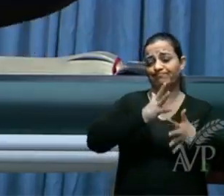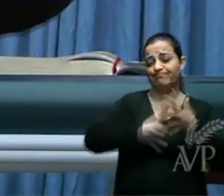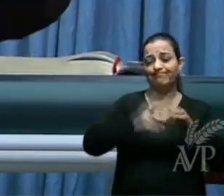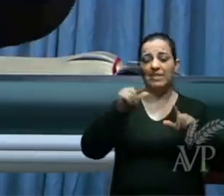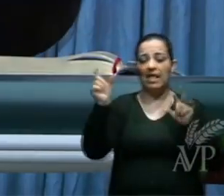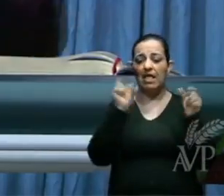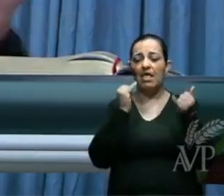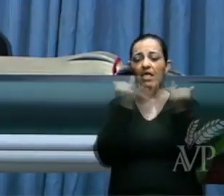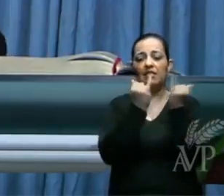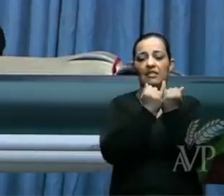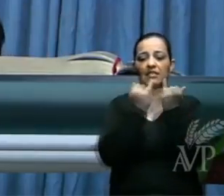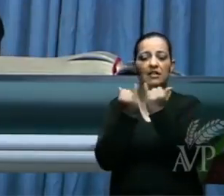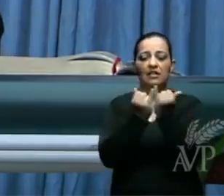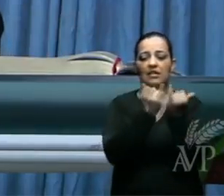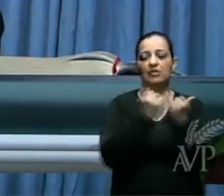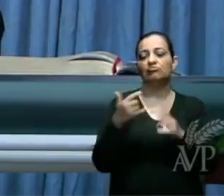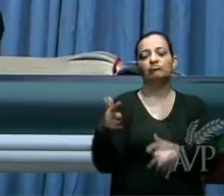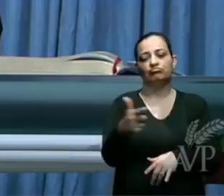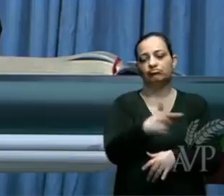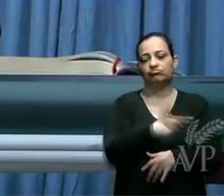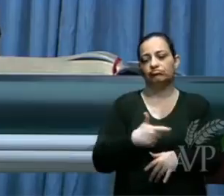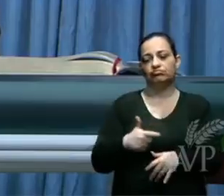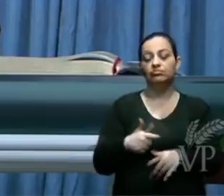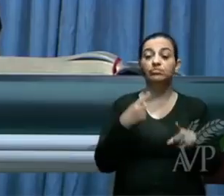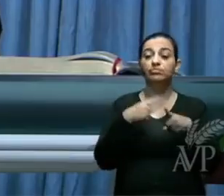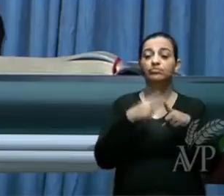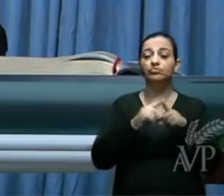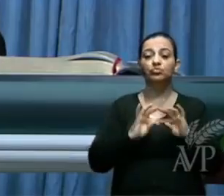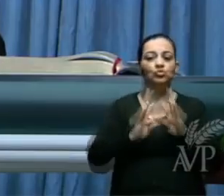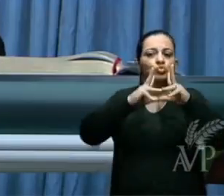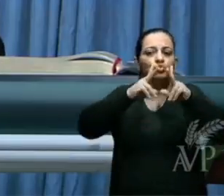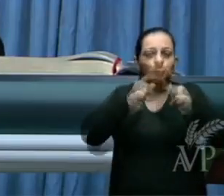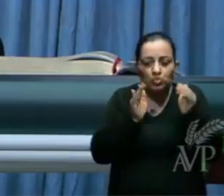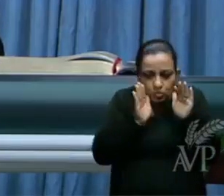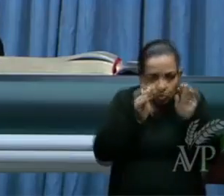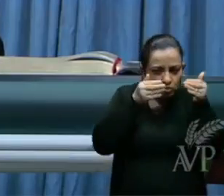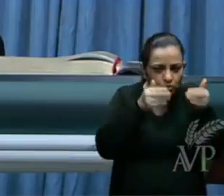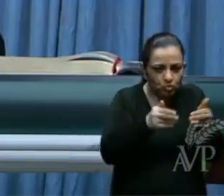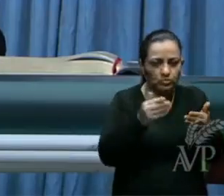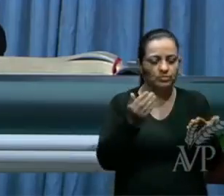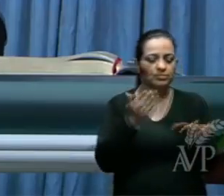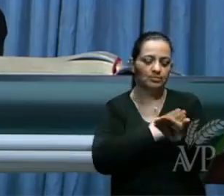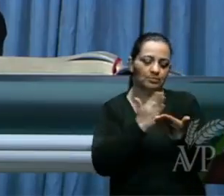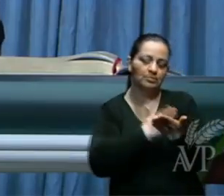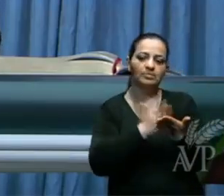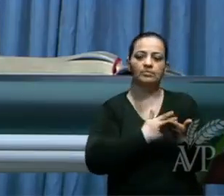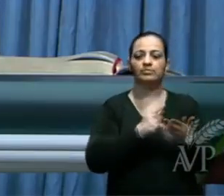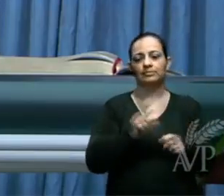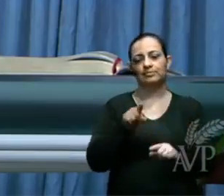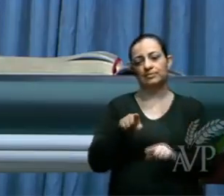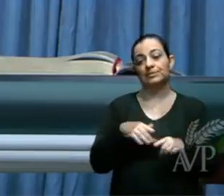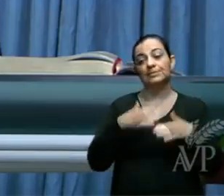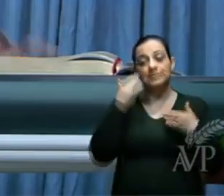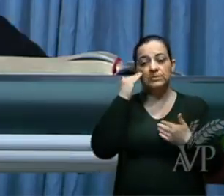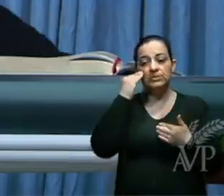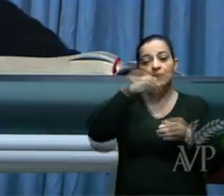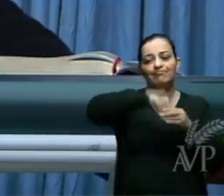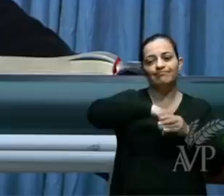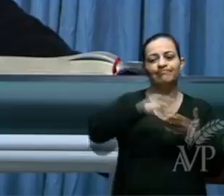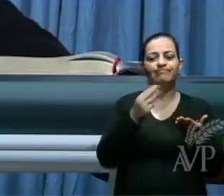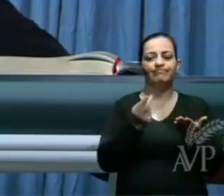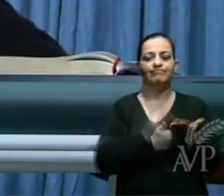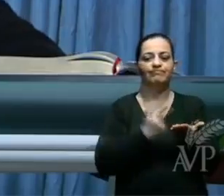coisa daqui da clar porque todos estavam a fugir lados entende dentro da